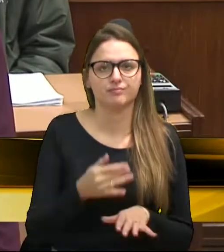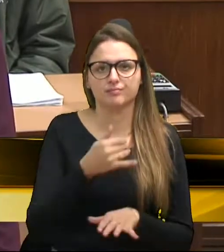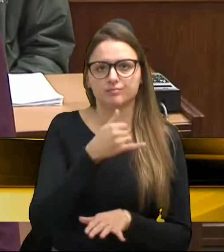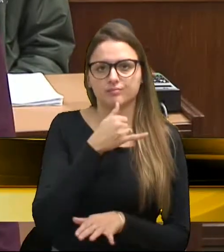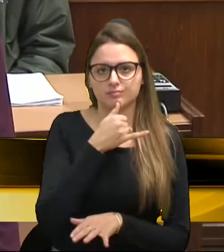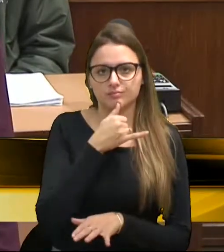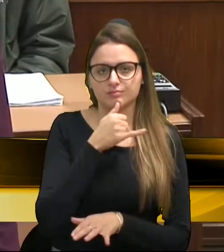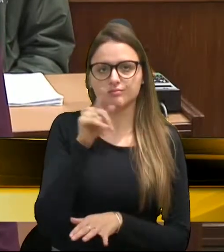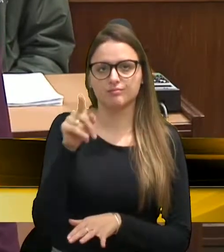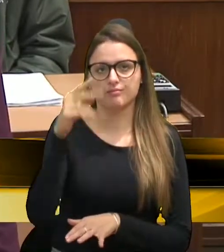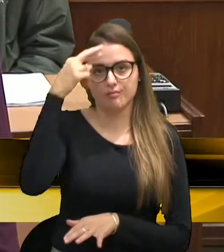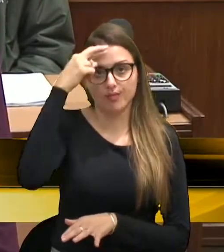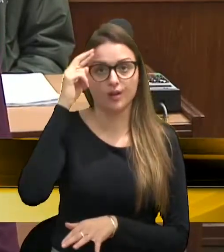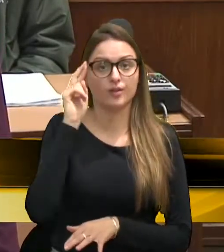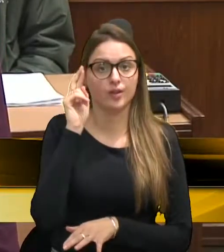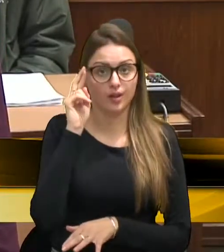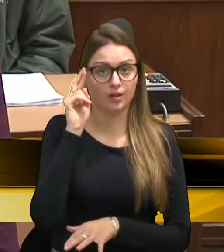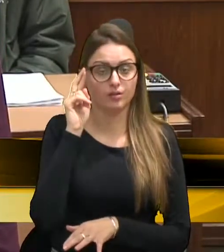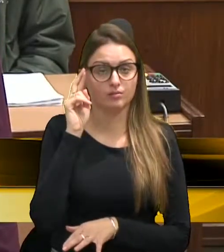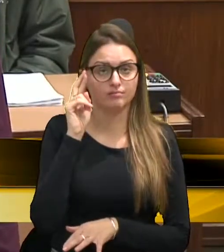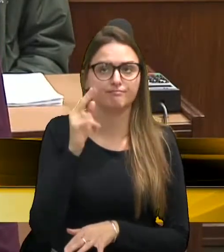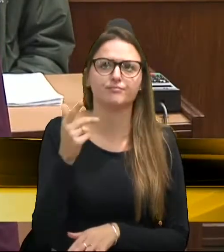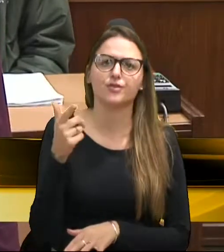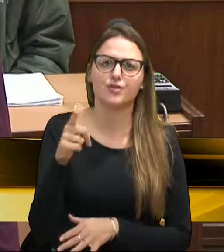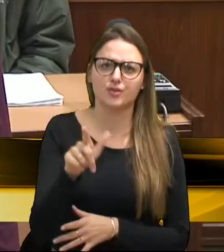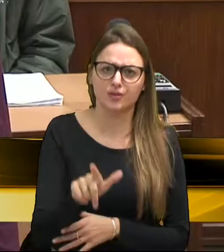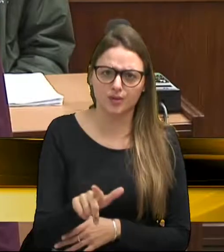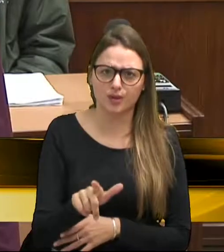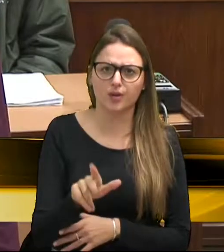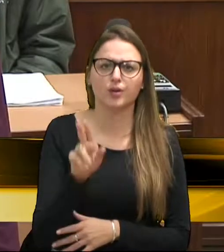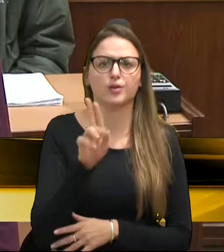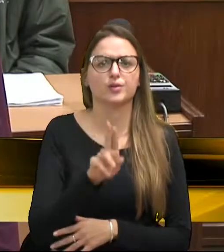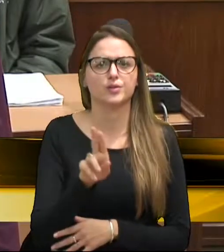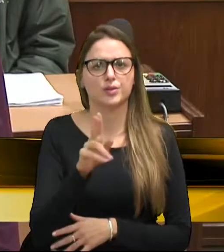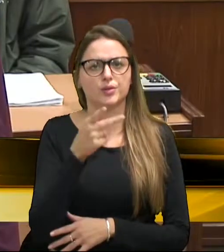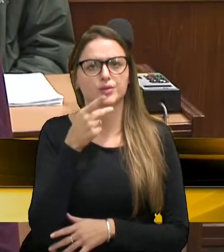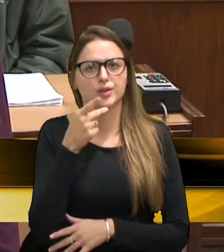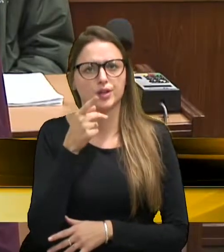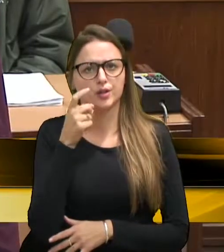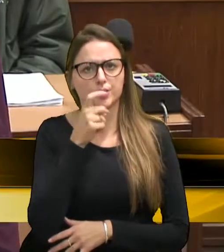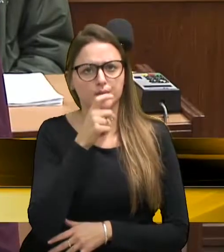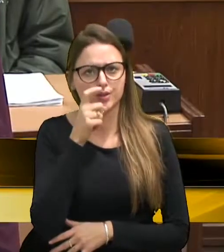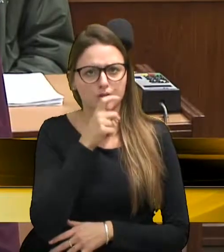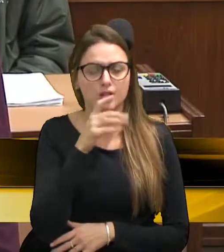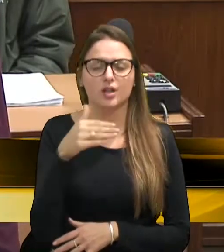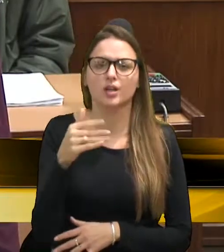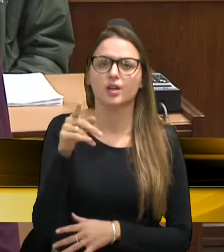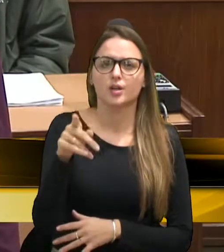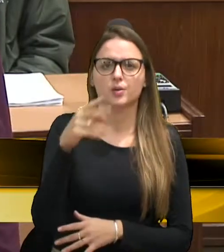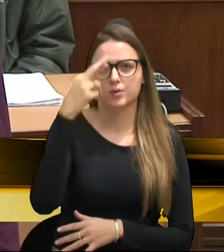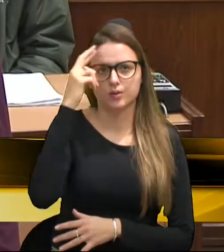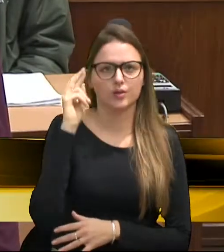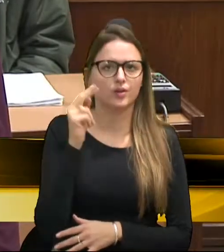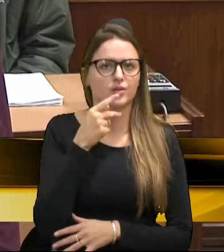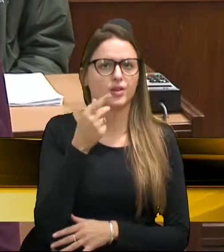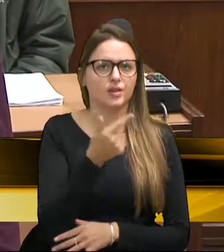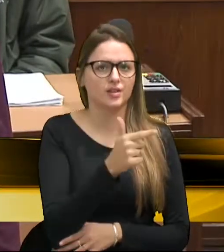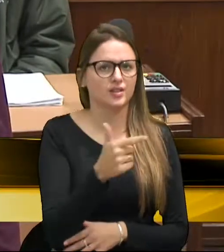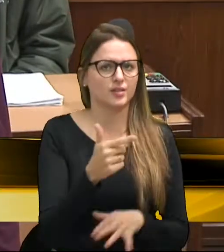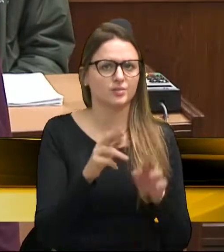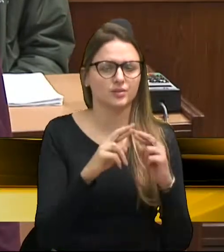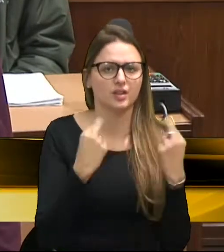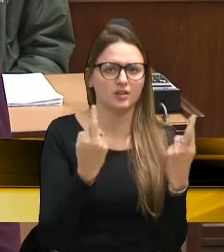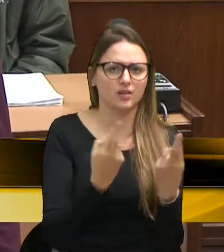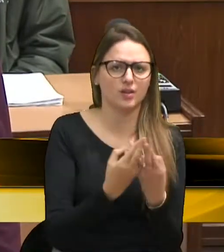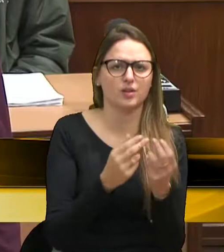Infelizmente, Rafael Bueno novamente usou da mentira. Quando tu comenta que não houve a reunião com